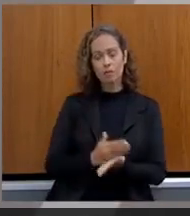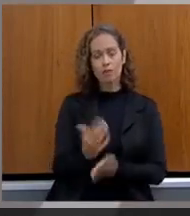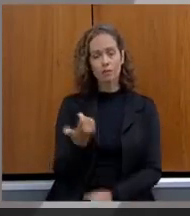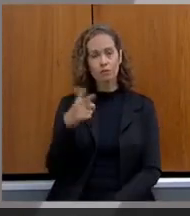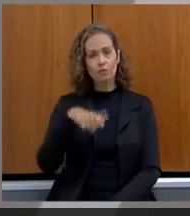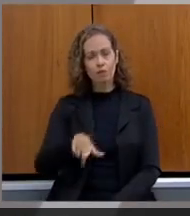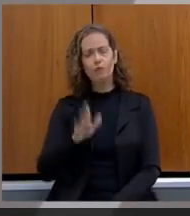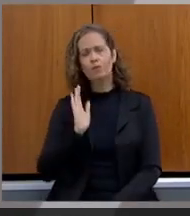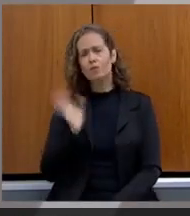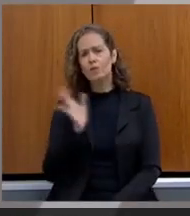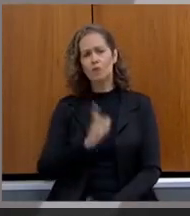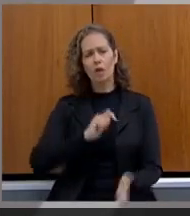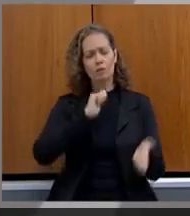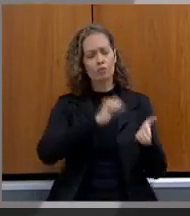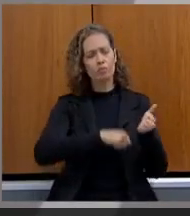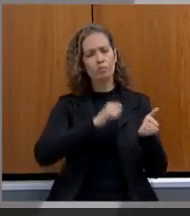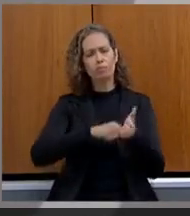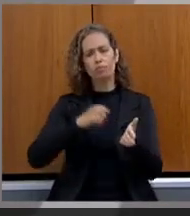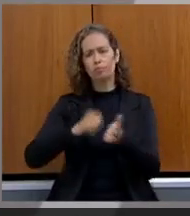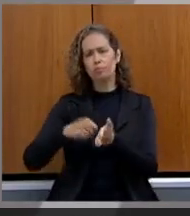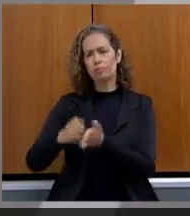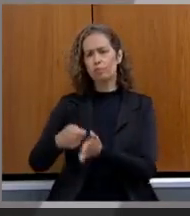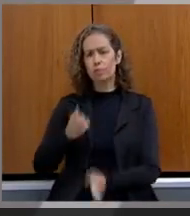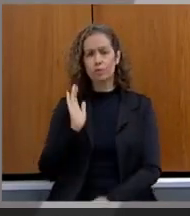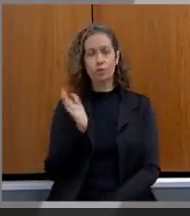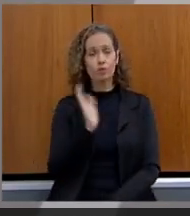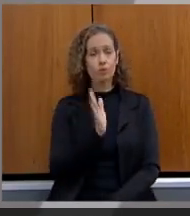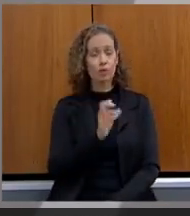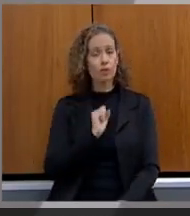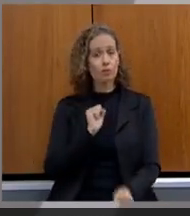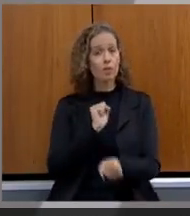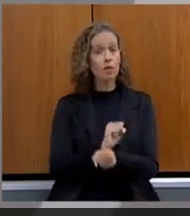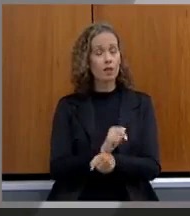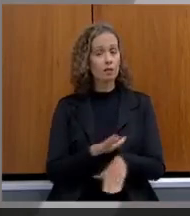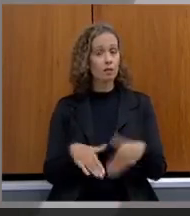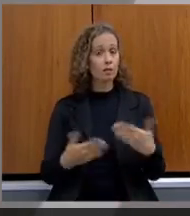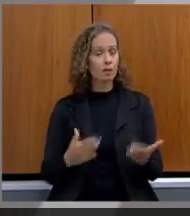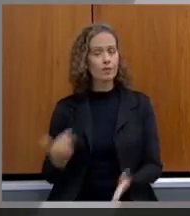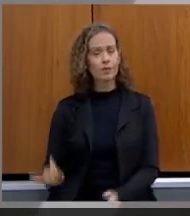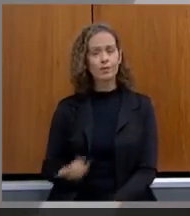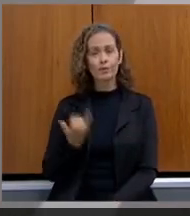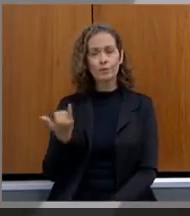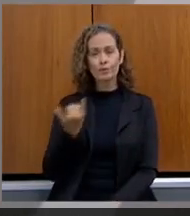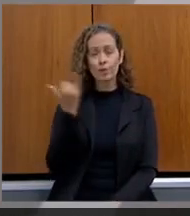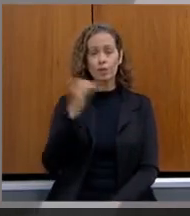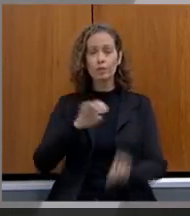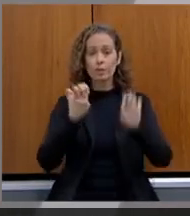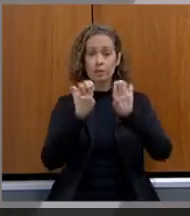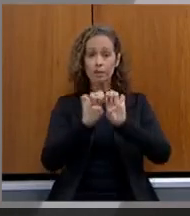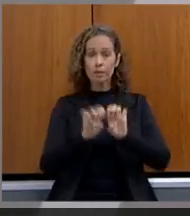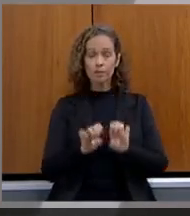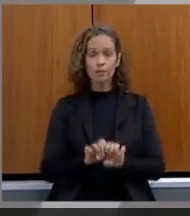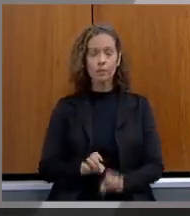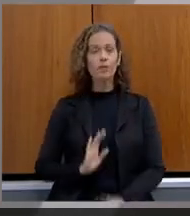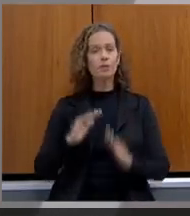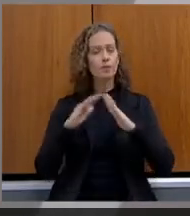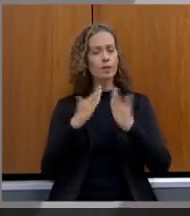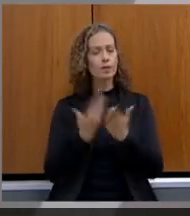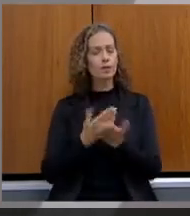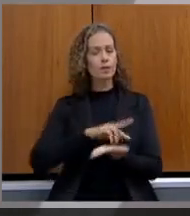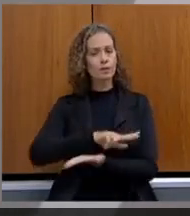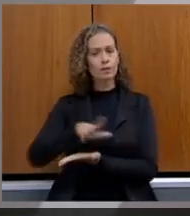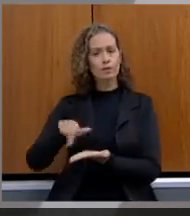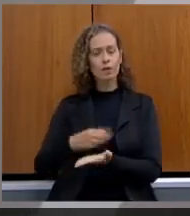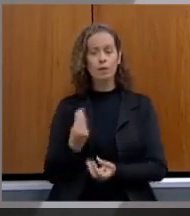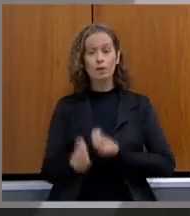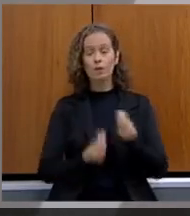os termos assinados tudo isso tinha sido paralisado então é importância da estrutura para nossas escolas da